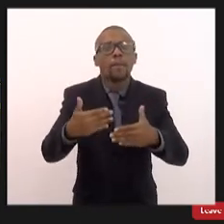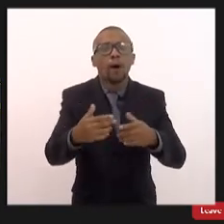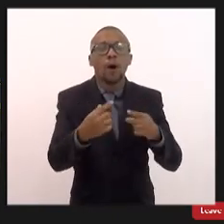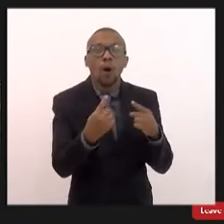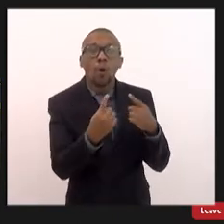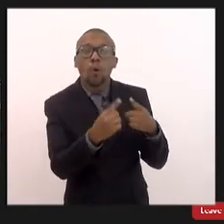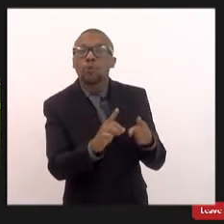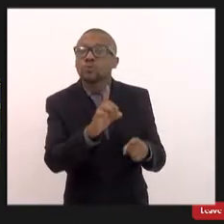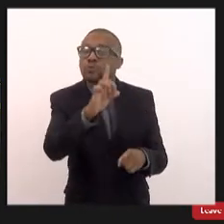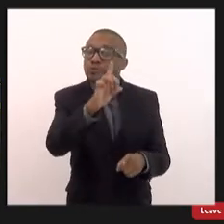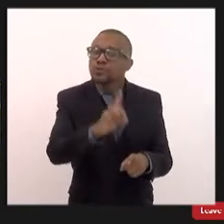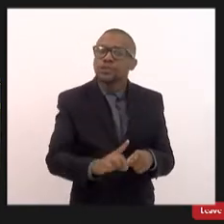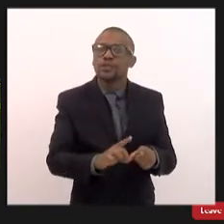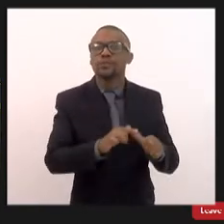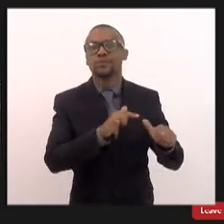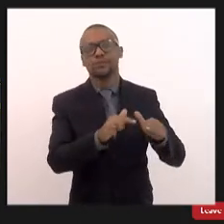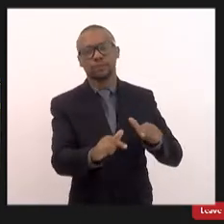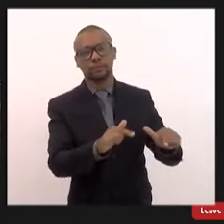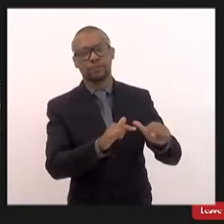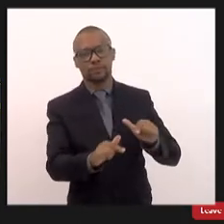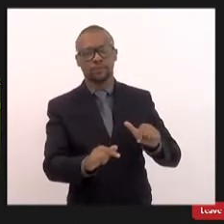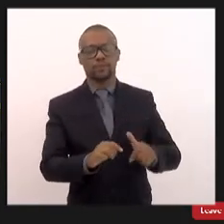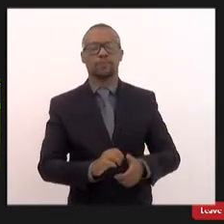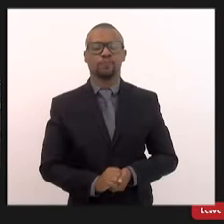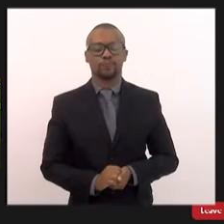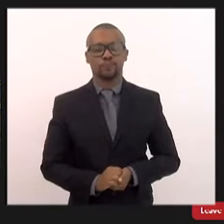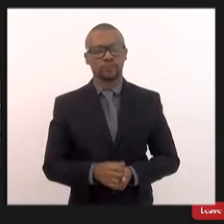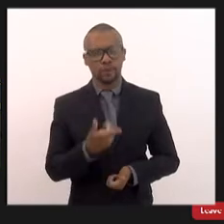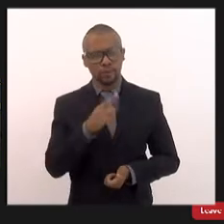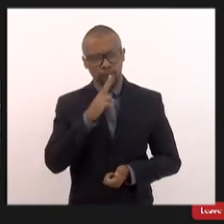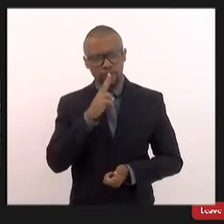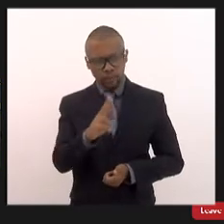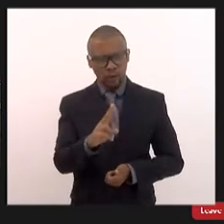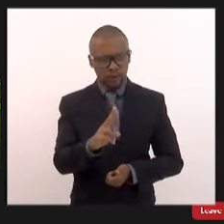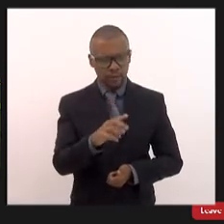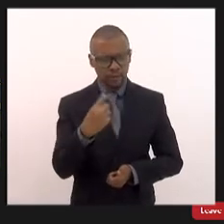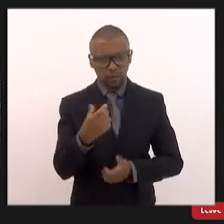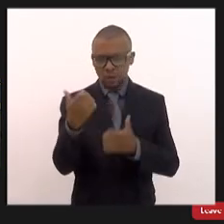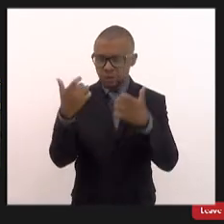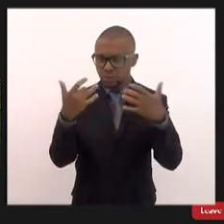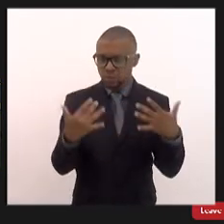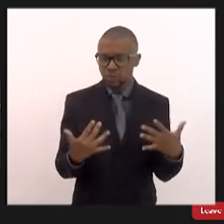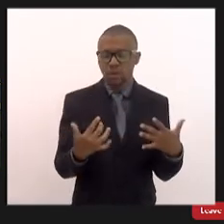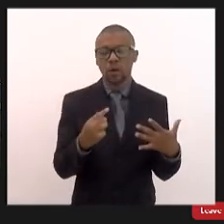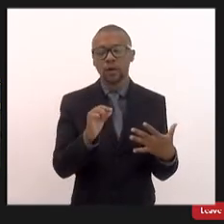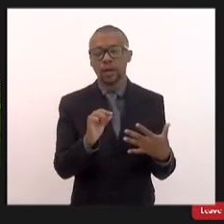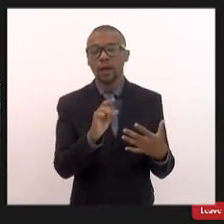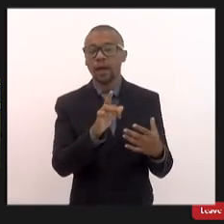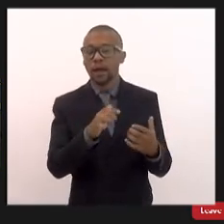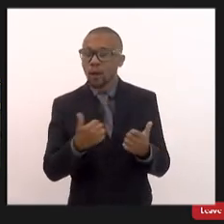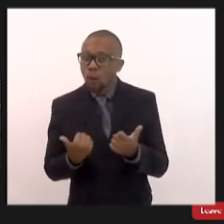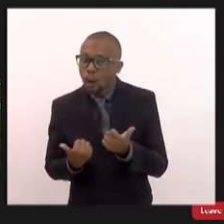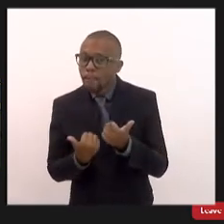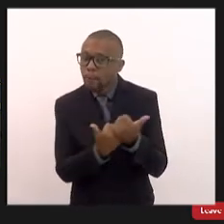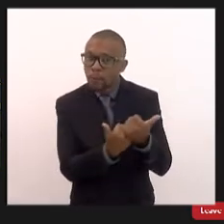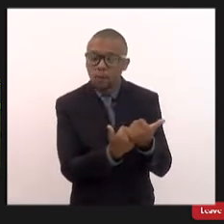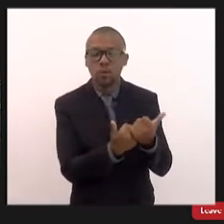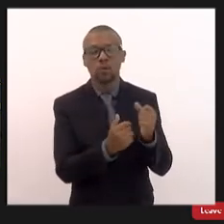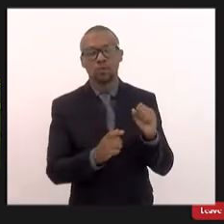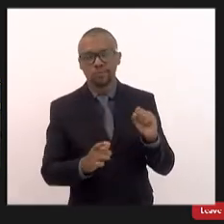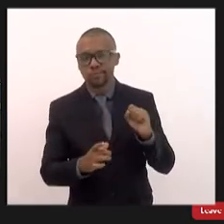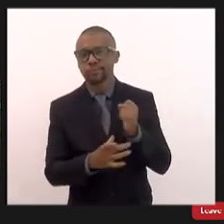direitos trabalhistas. E uma das respostas que a gente dá a isso tudo é o fortalecimento da economia solidária. É o